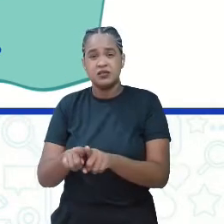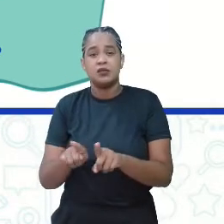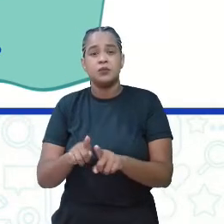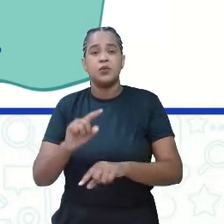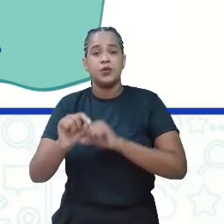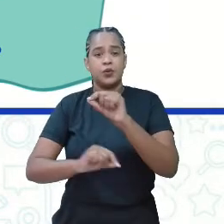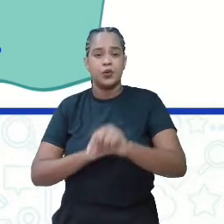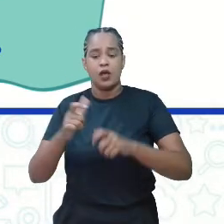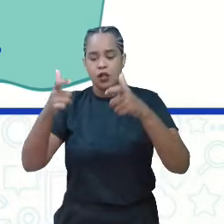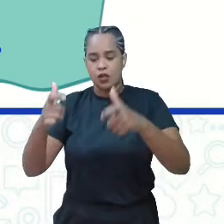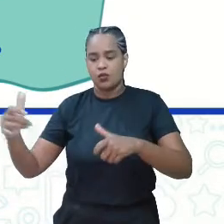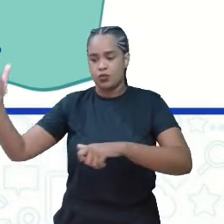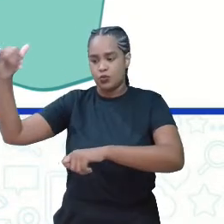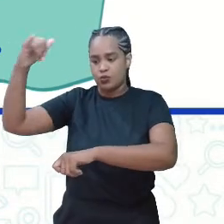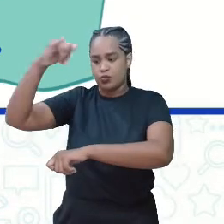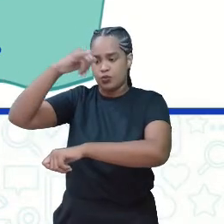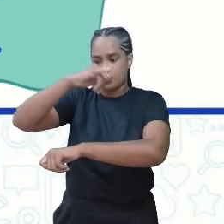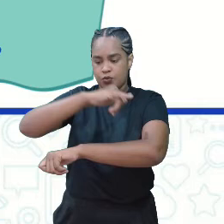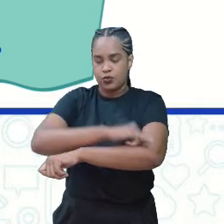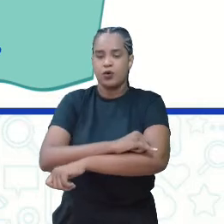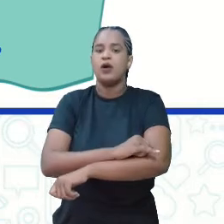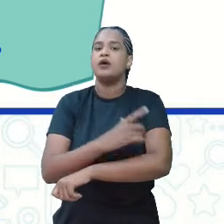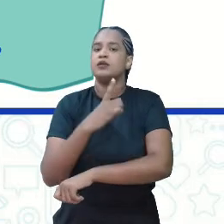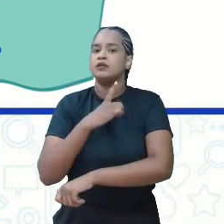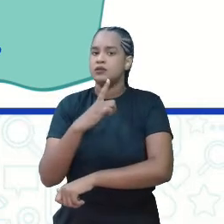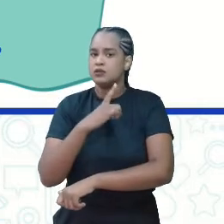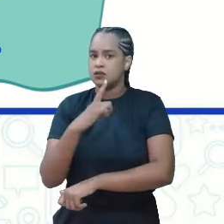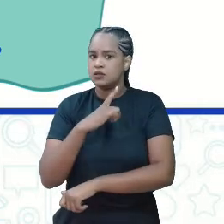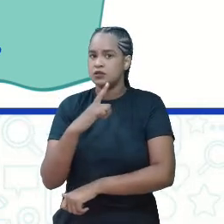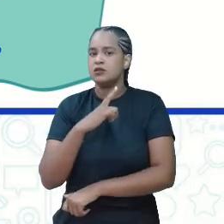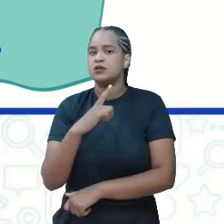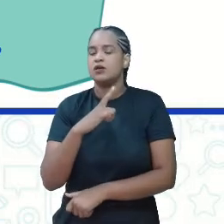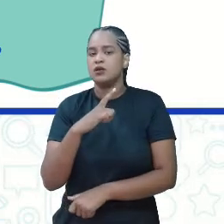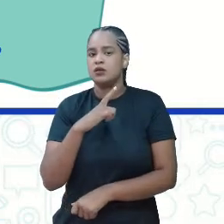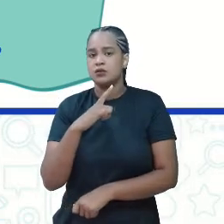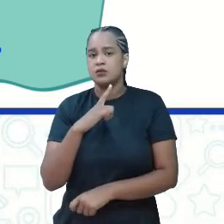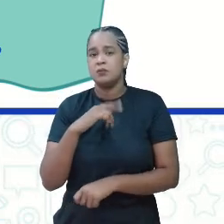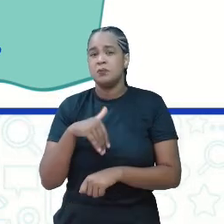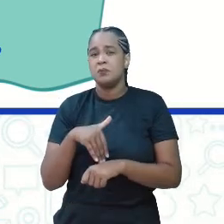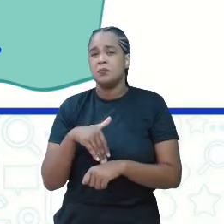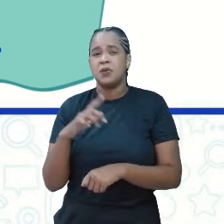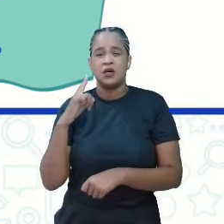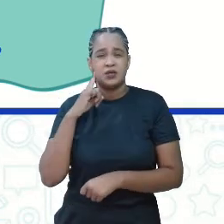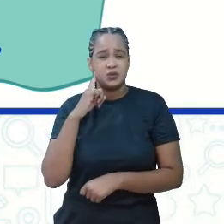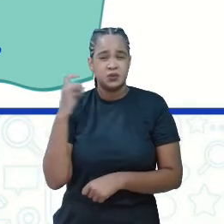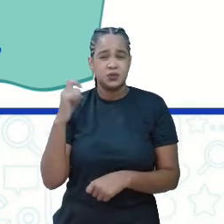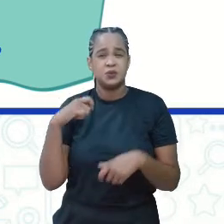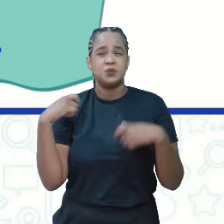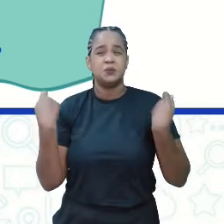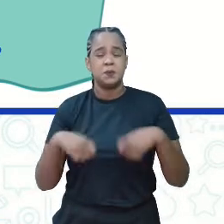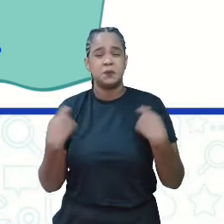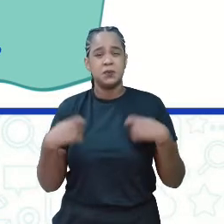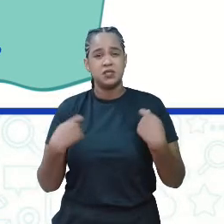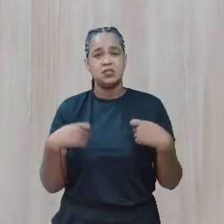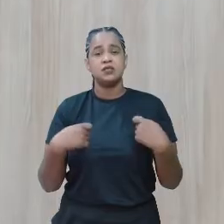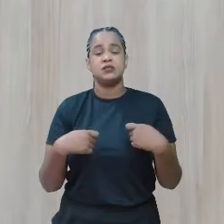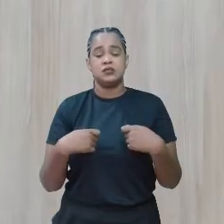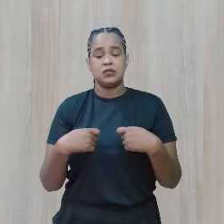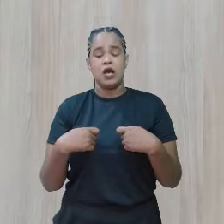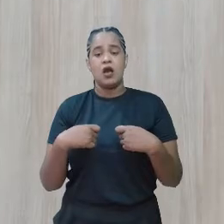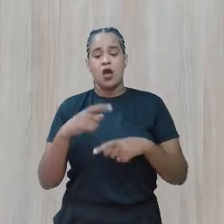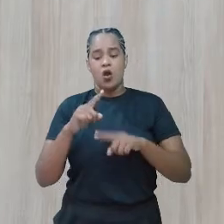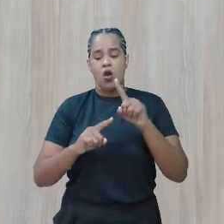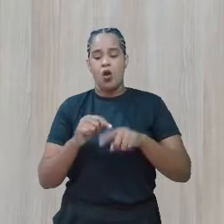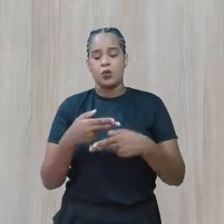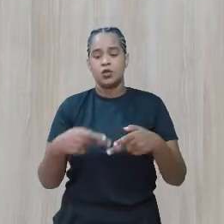aeroportos, onde ali está o maior índice, né, de pessoas que precisam de EPIs, que